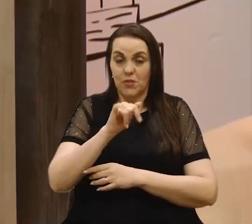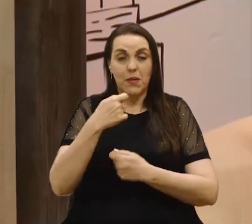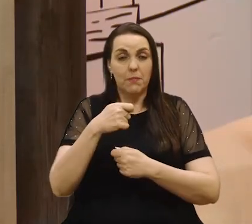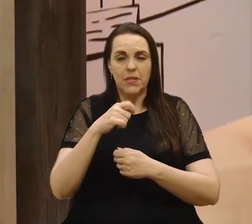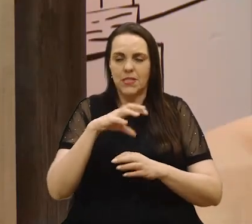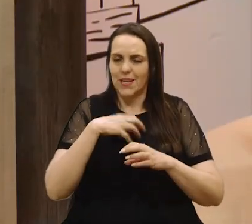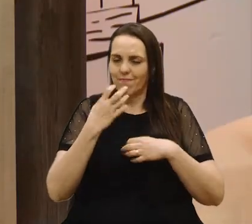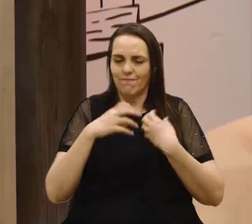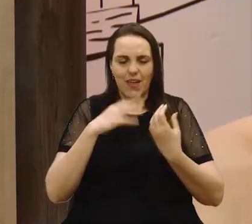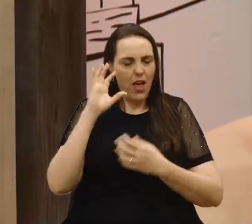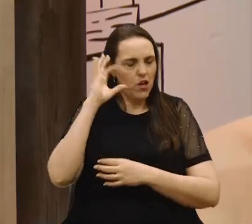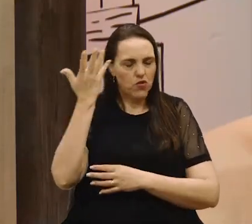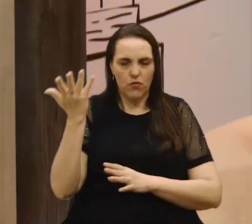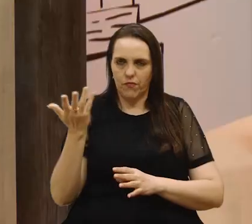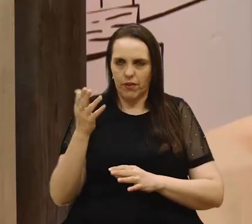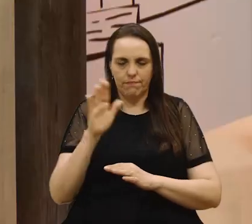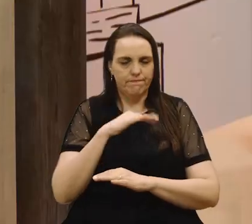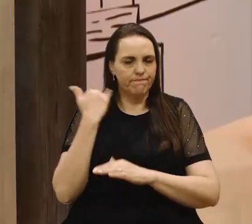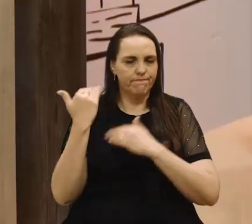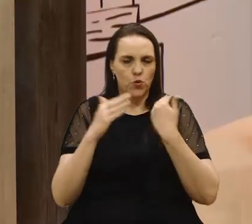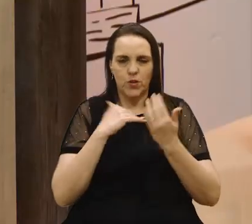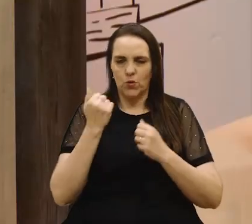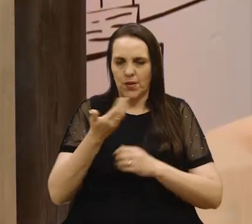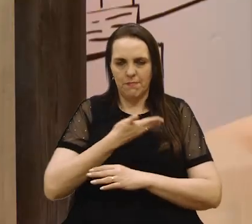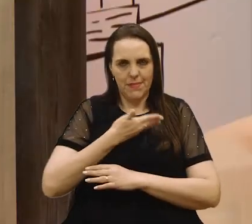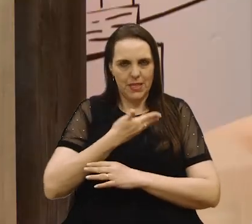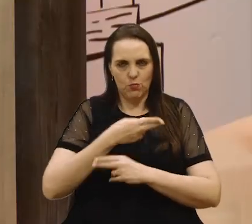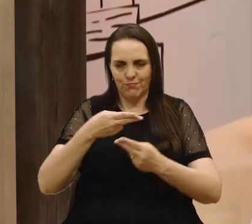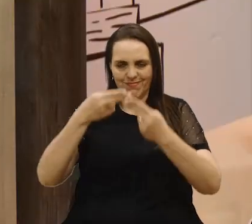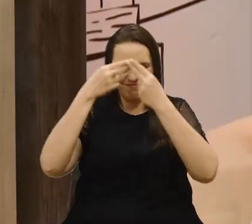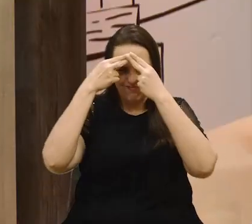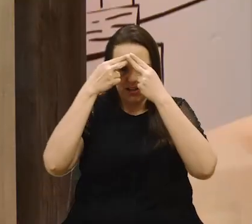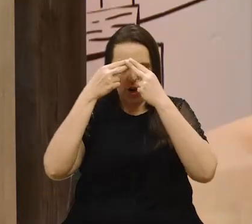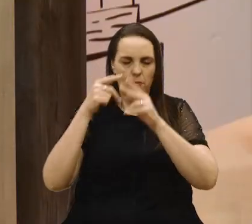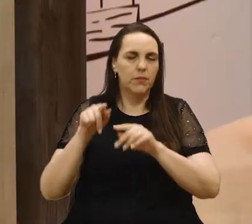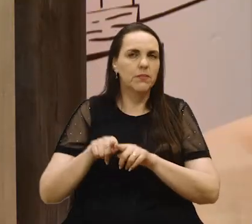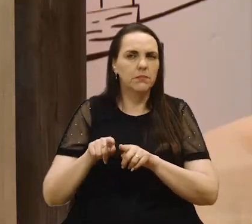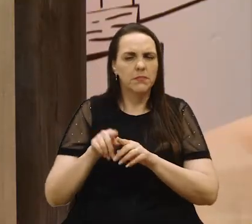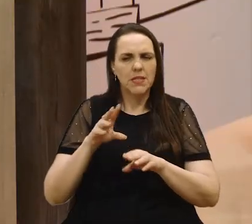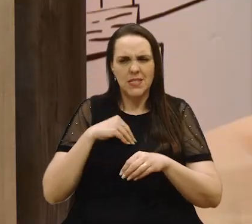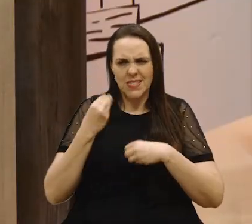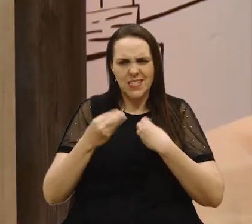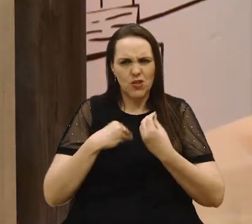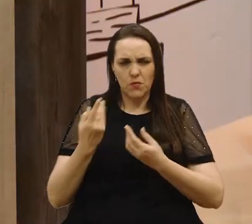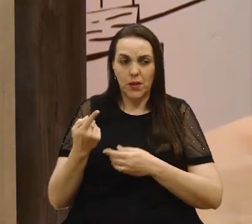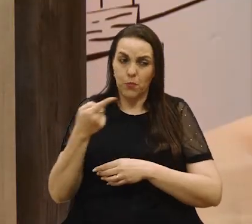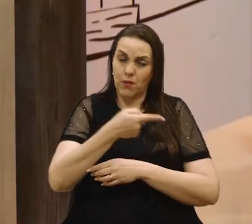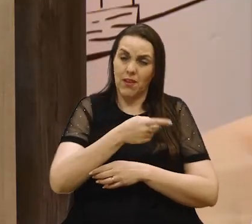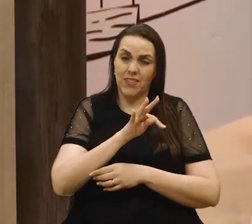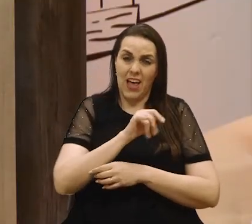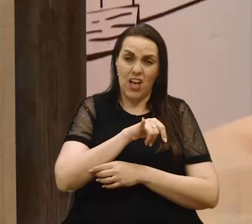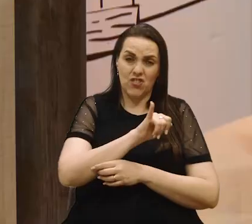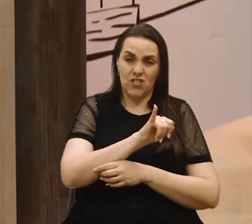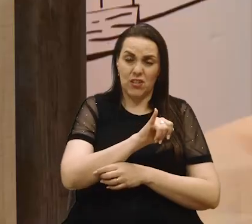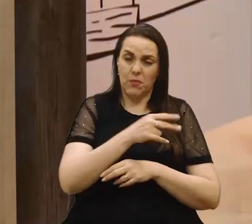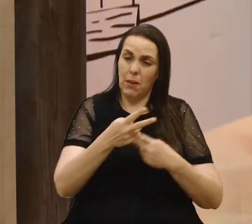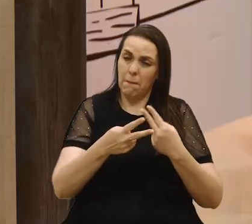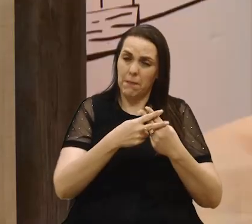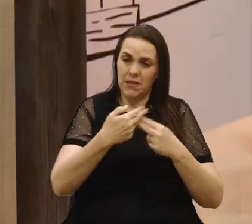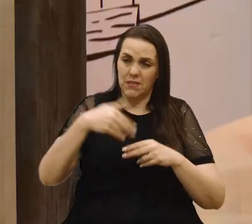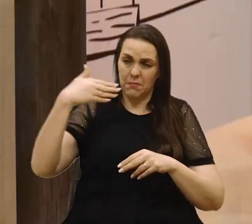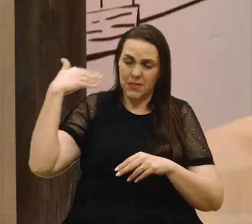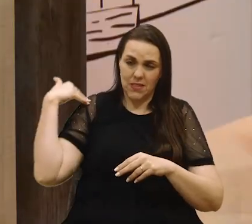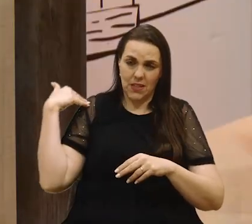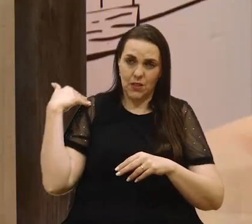resolver essas questões da perda dos amigos, dos traumas que ela carrega, e também precisa resolver esse sentimento pela Tati, porque ela tá presa